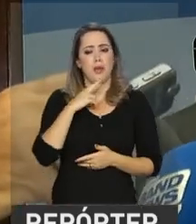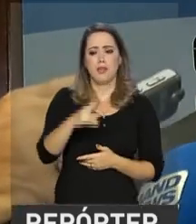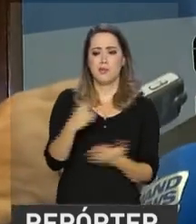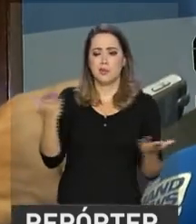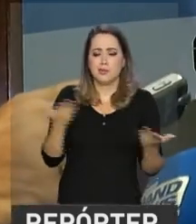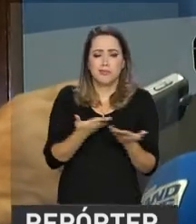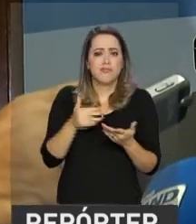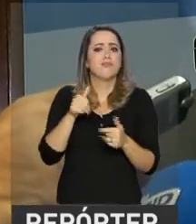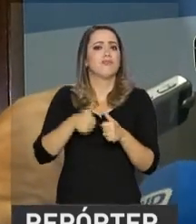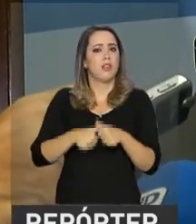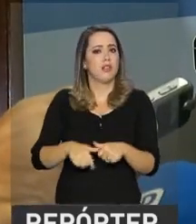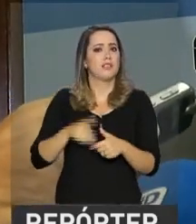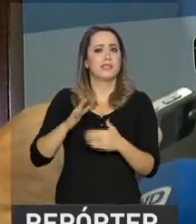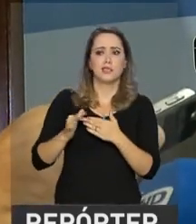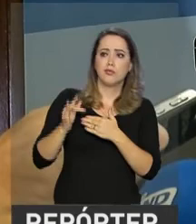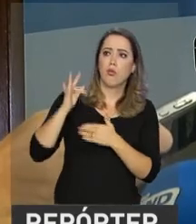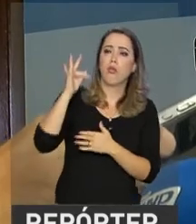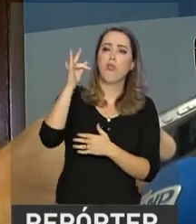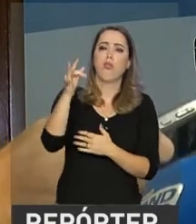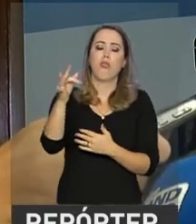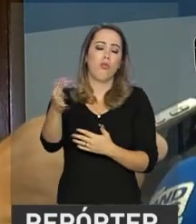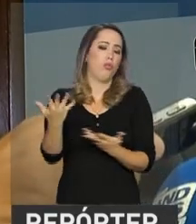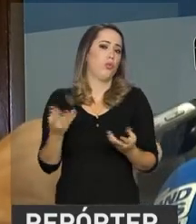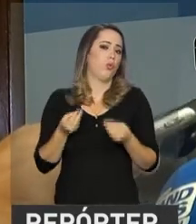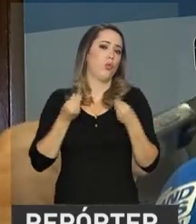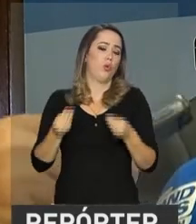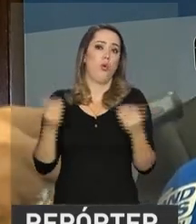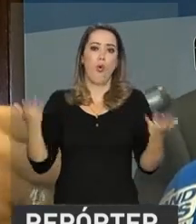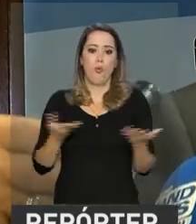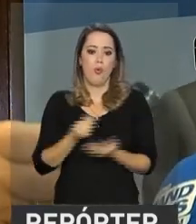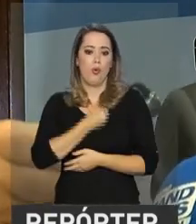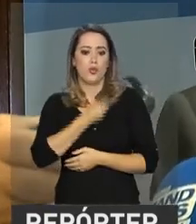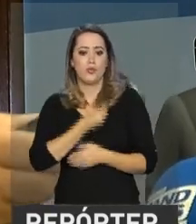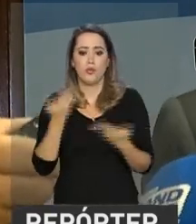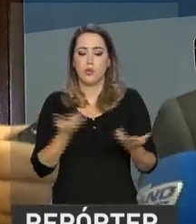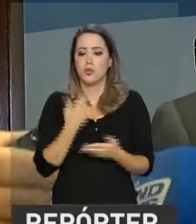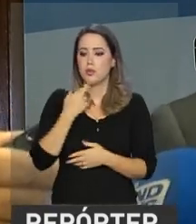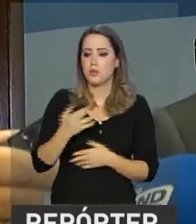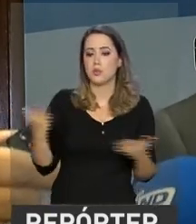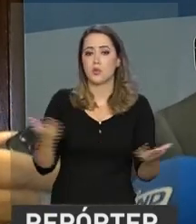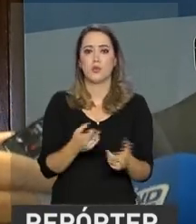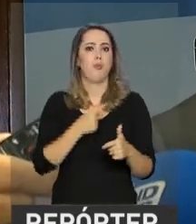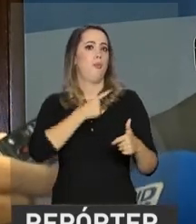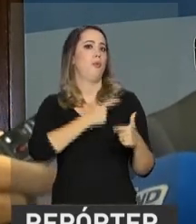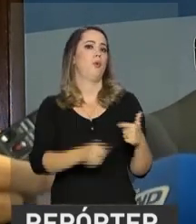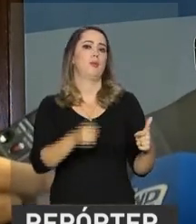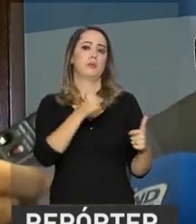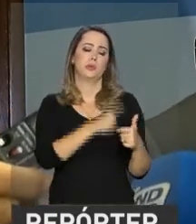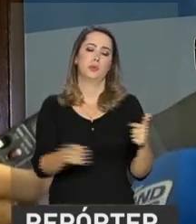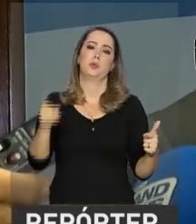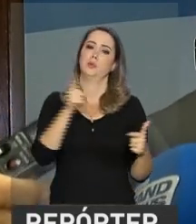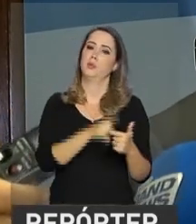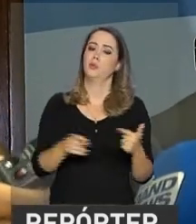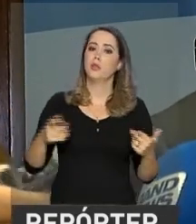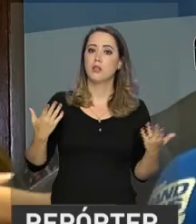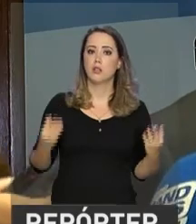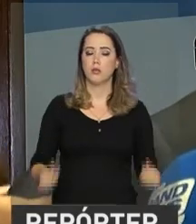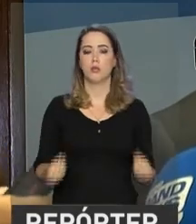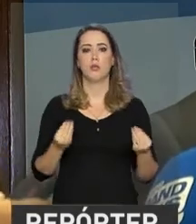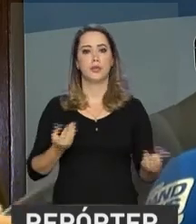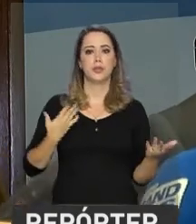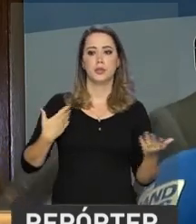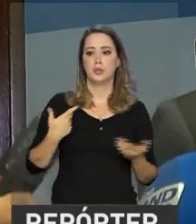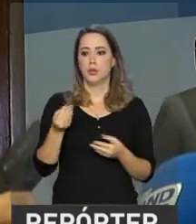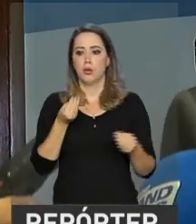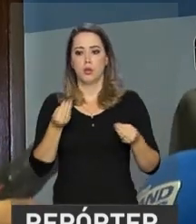que está muito além dos meios que você dispõe, que é isso que você vive hoje, nós vivemos essa crise em que nós ficamos muitas vezes, digamos assim, circundando